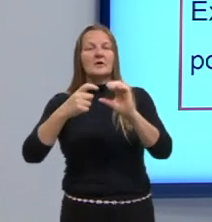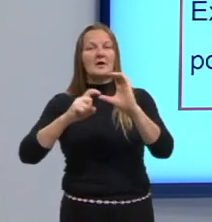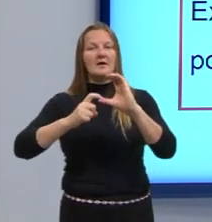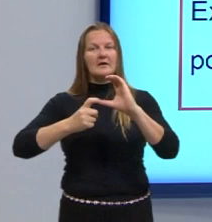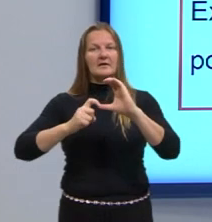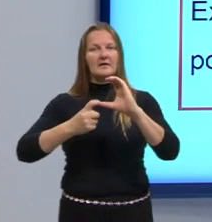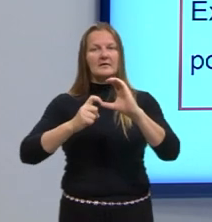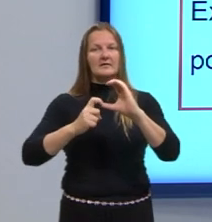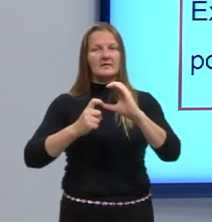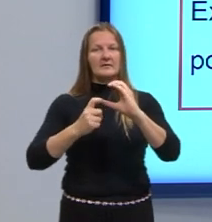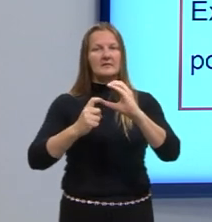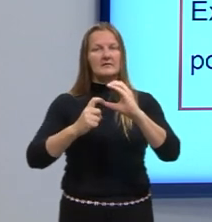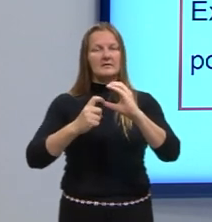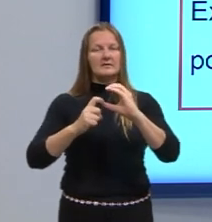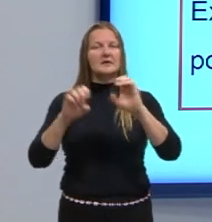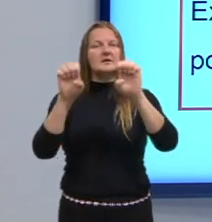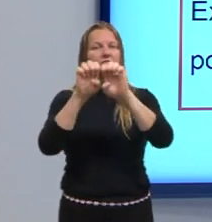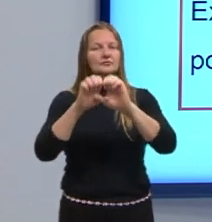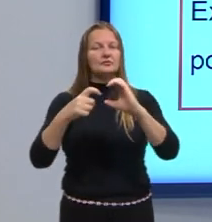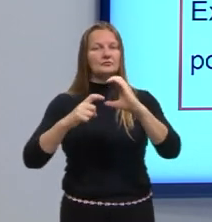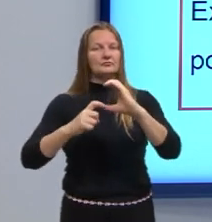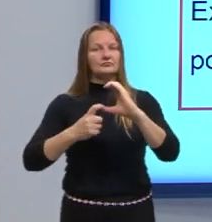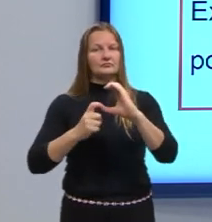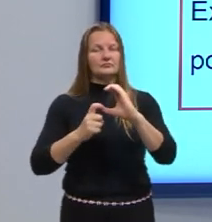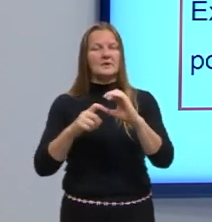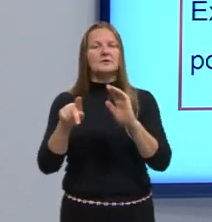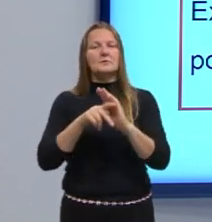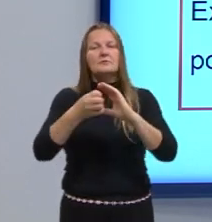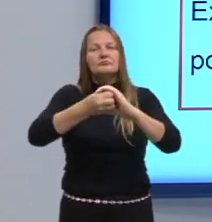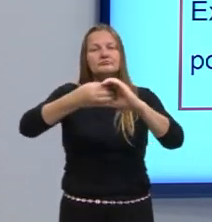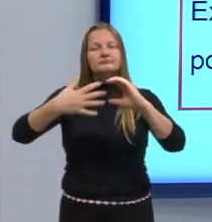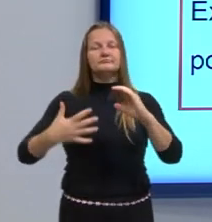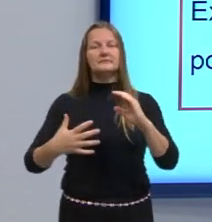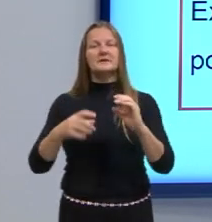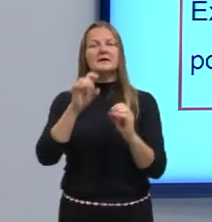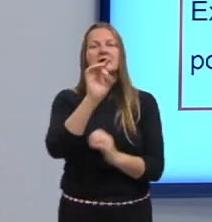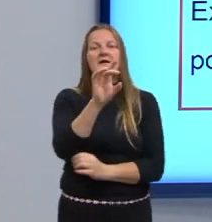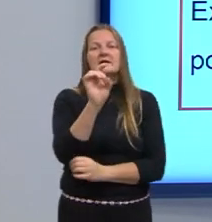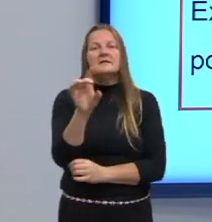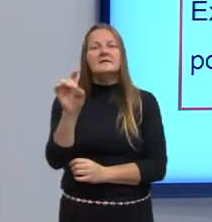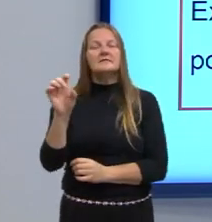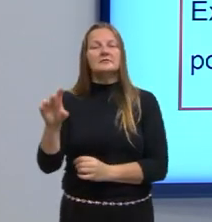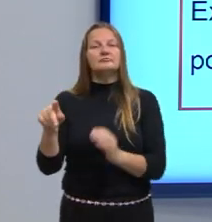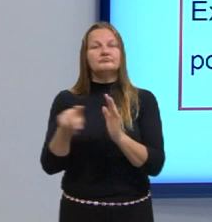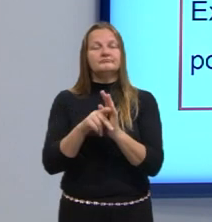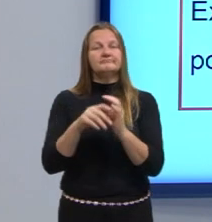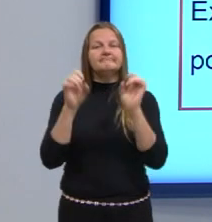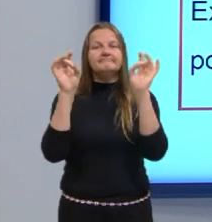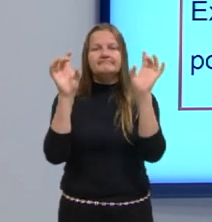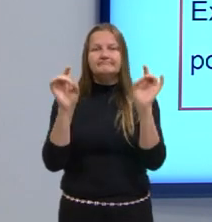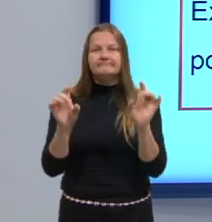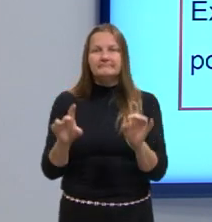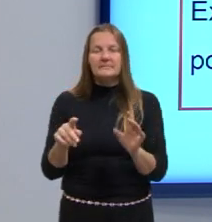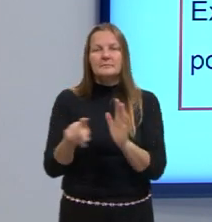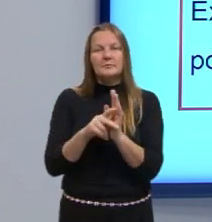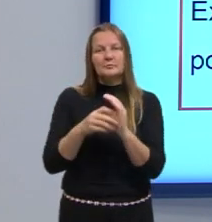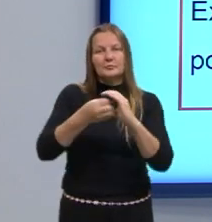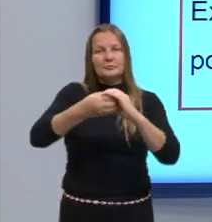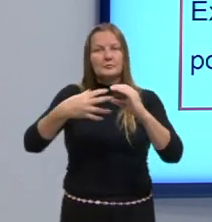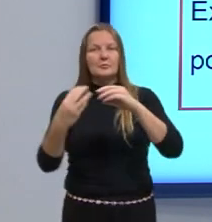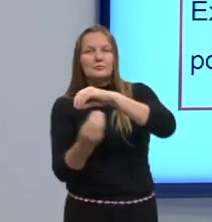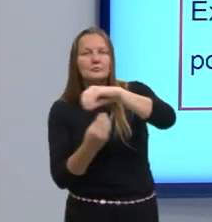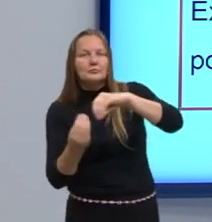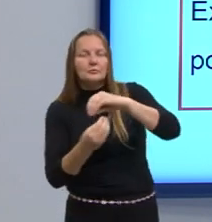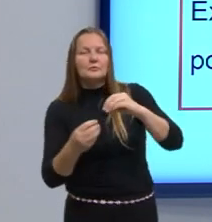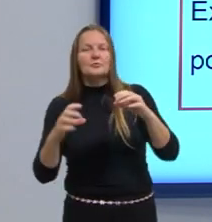carbônica né muda a estrutura da cadeia carbônica e as propriedades cada um desses tem propriedades específicas que vão ser utilizado